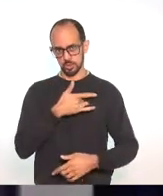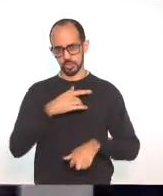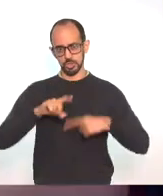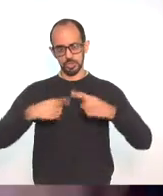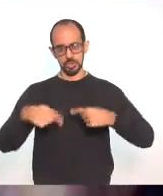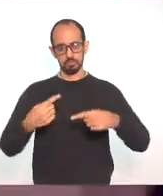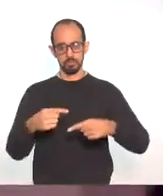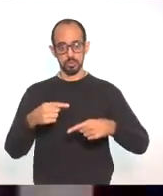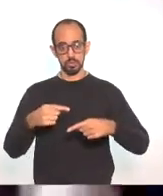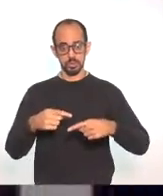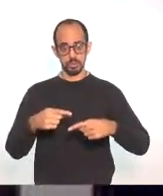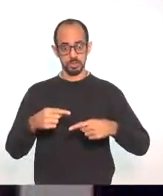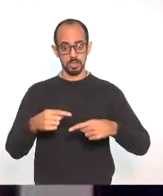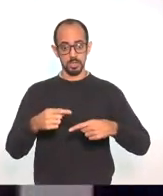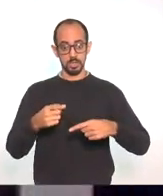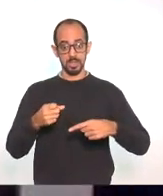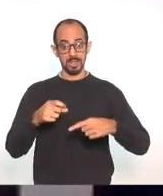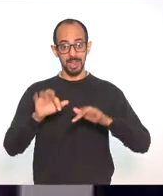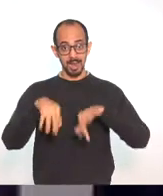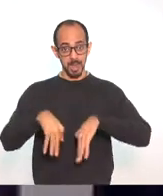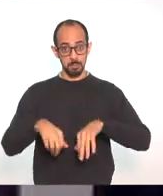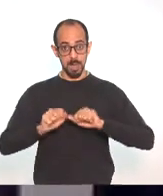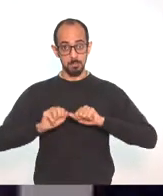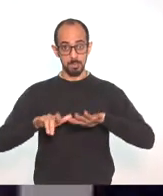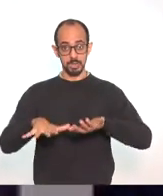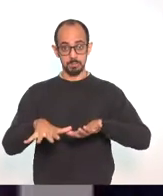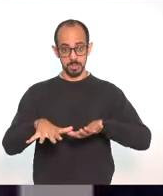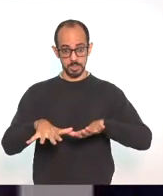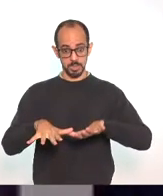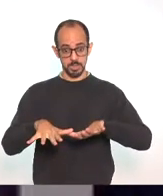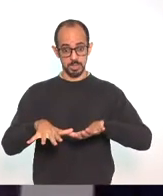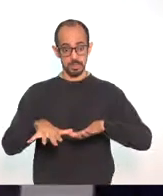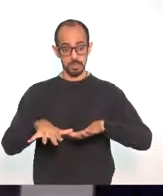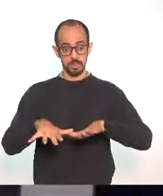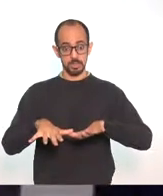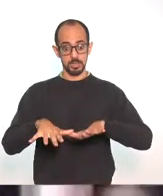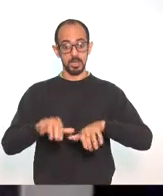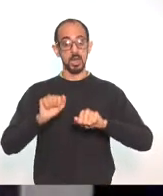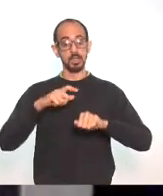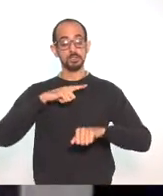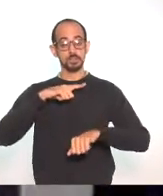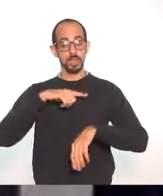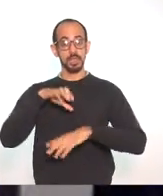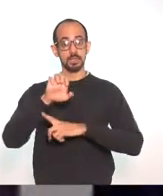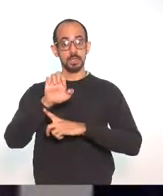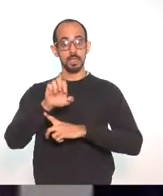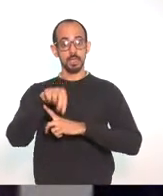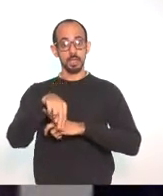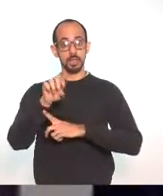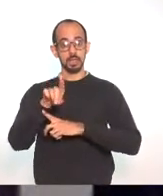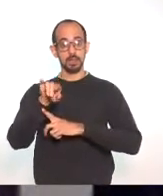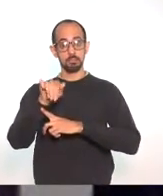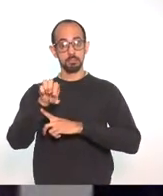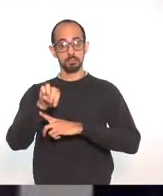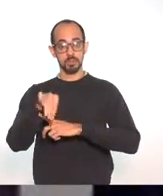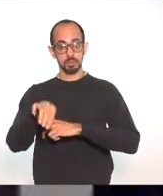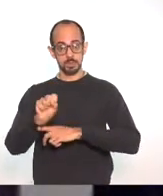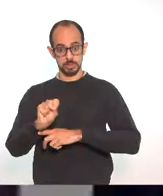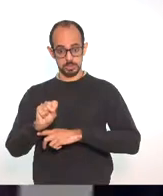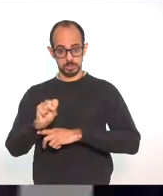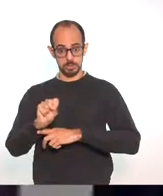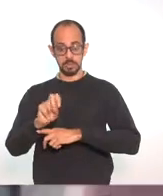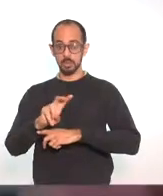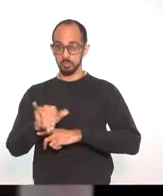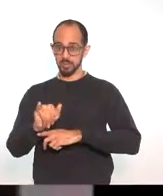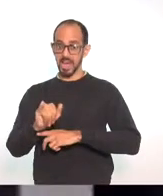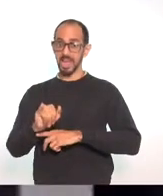quando não existia pandemia além das endemias que vão deixar ficar